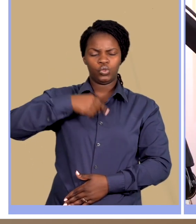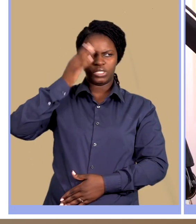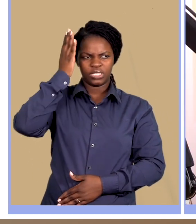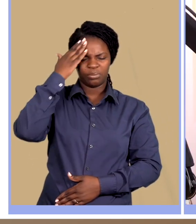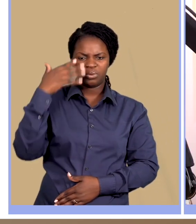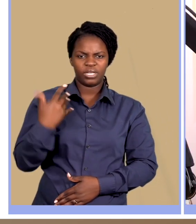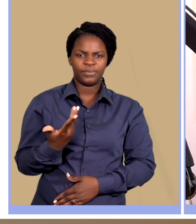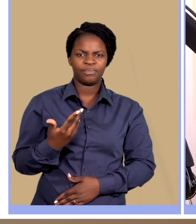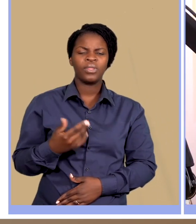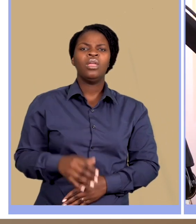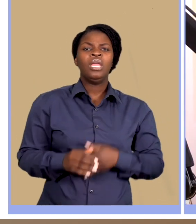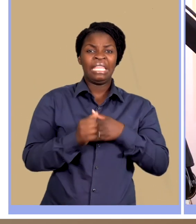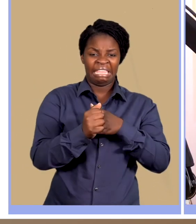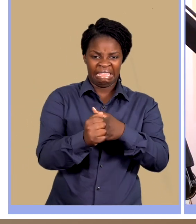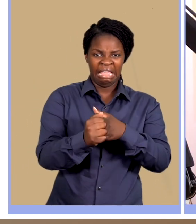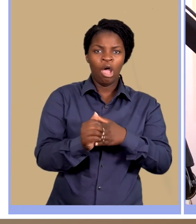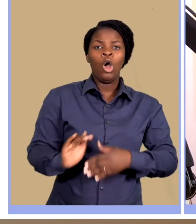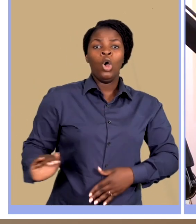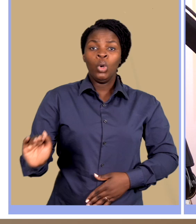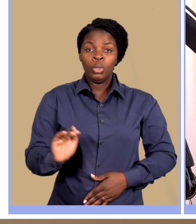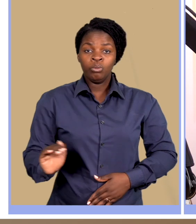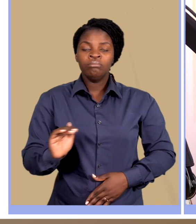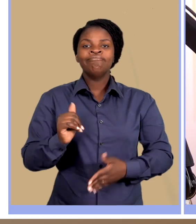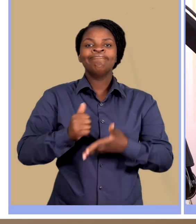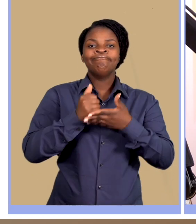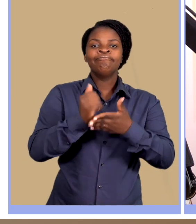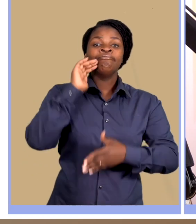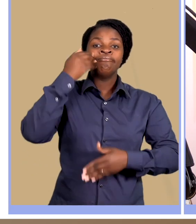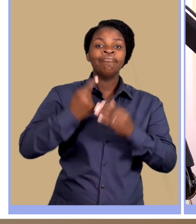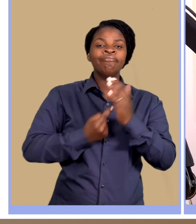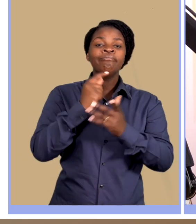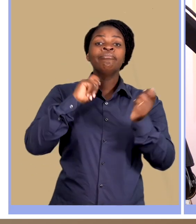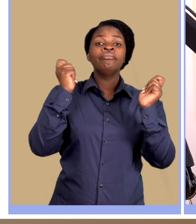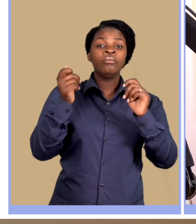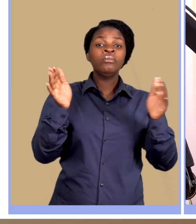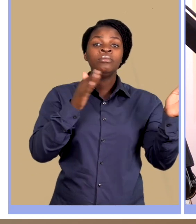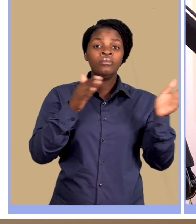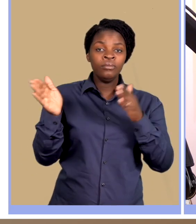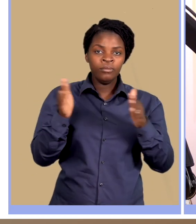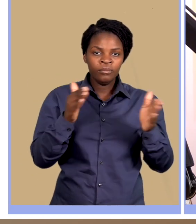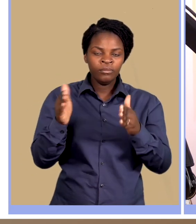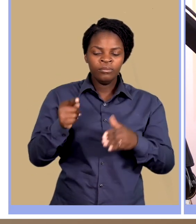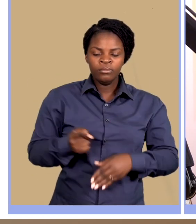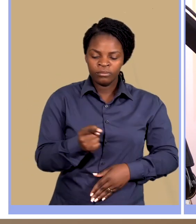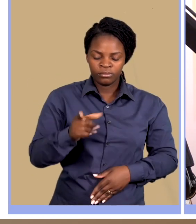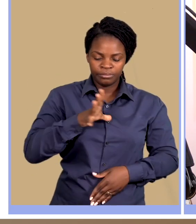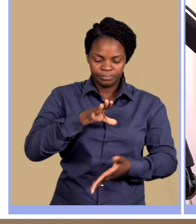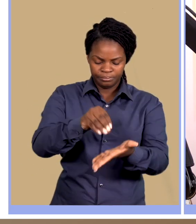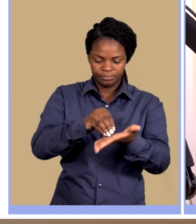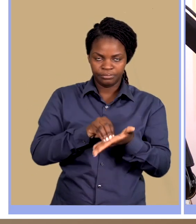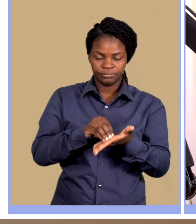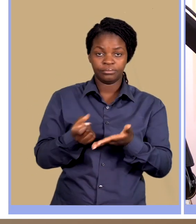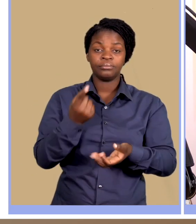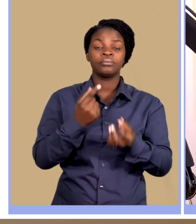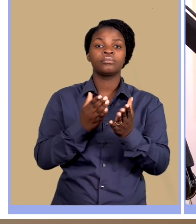guiões comunitários de resposta às emergências ou desastre estão a trazer elementos em termos de indicadores que